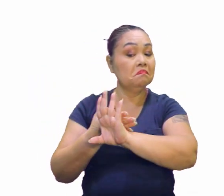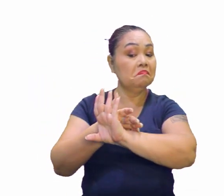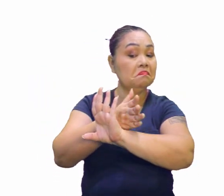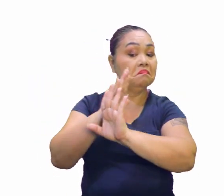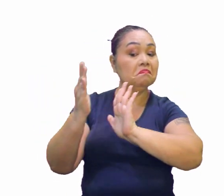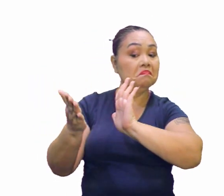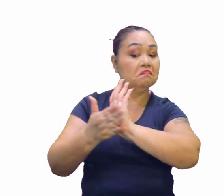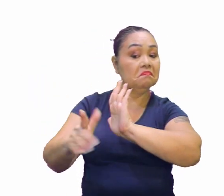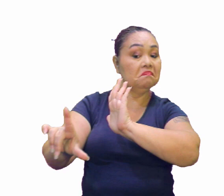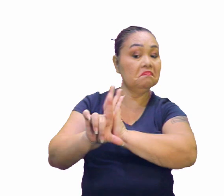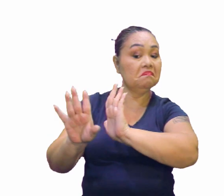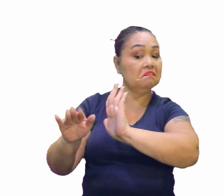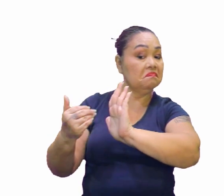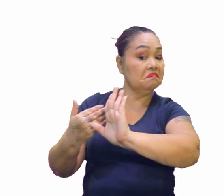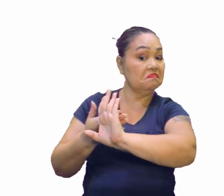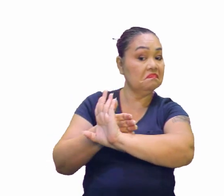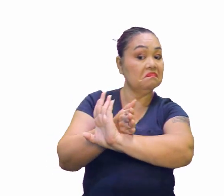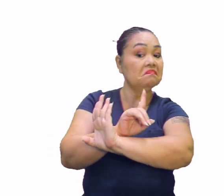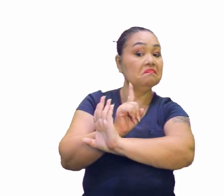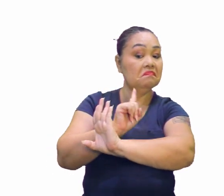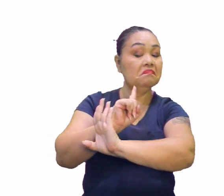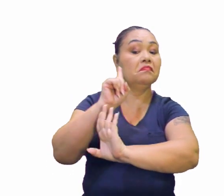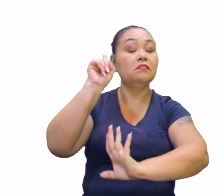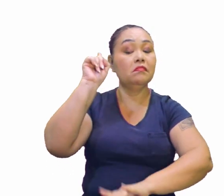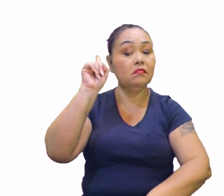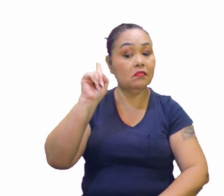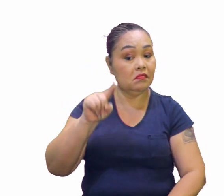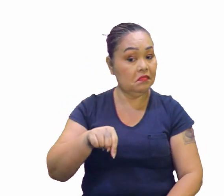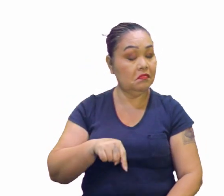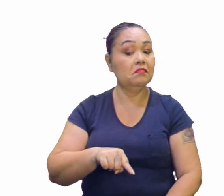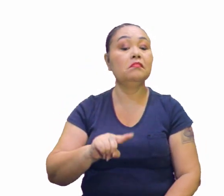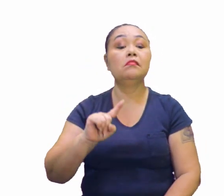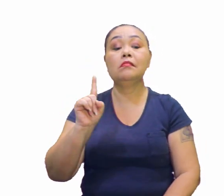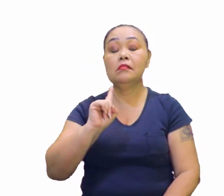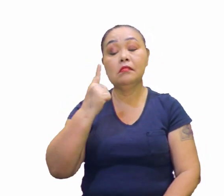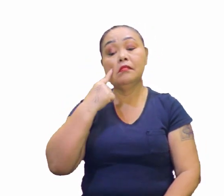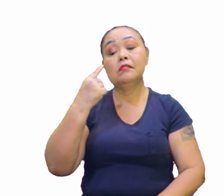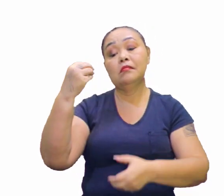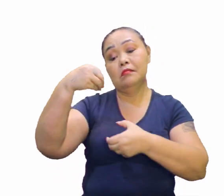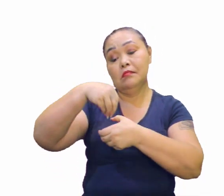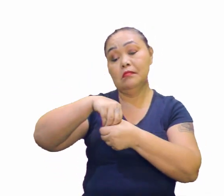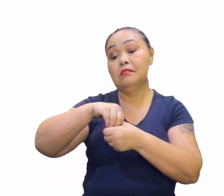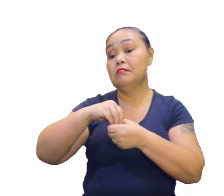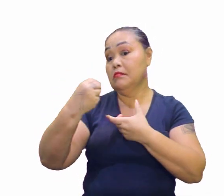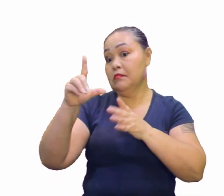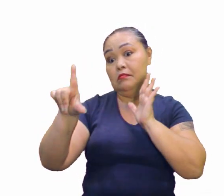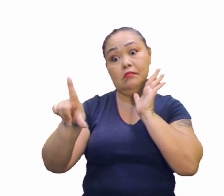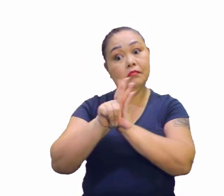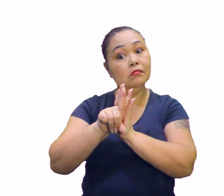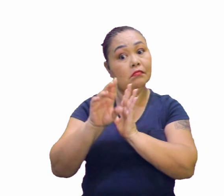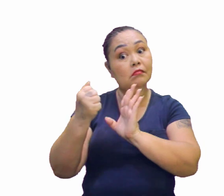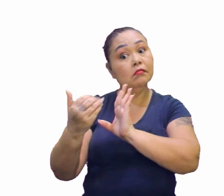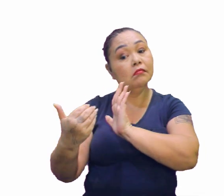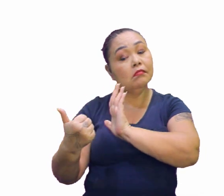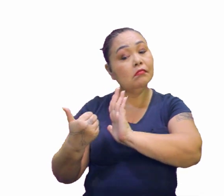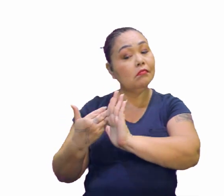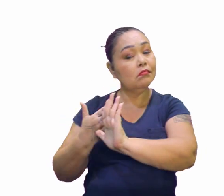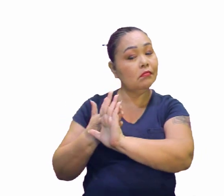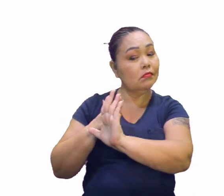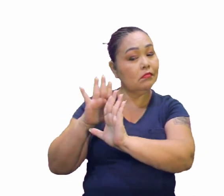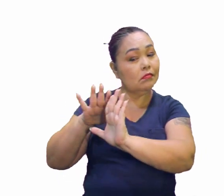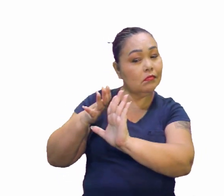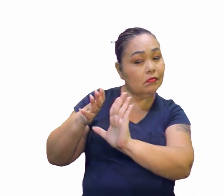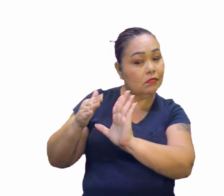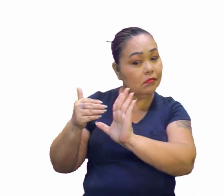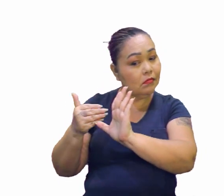ilegal. Se é ilegal, é porque não está dentro da lei. Está, às